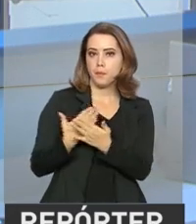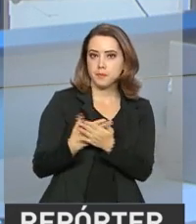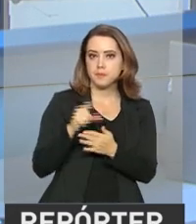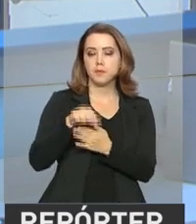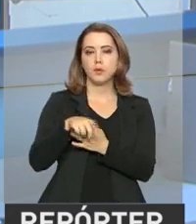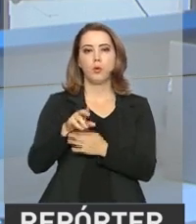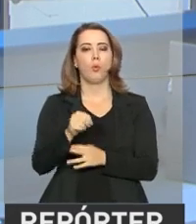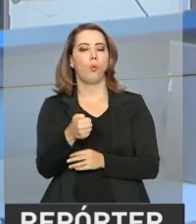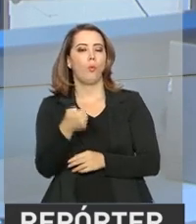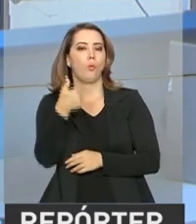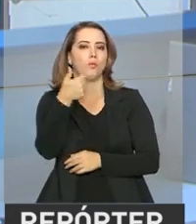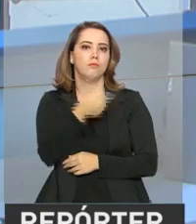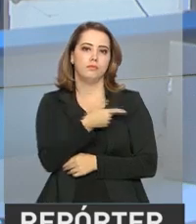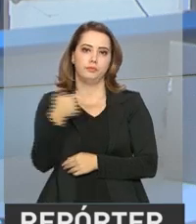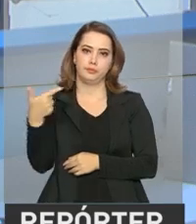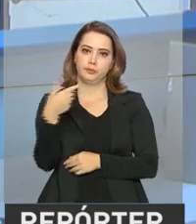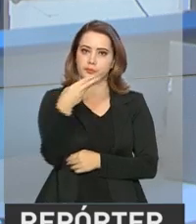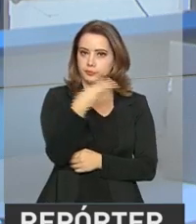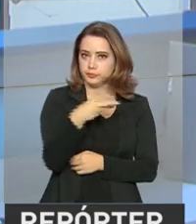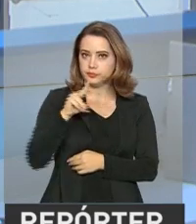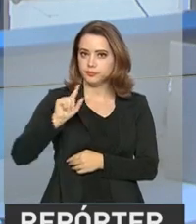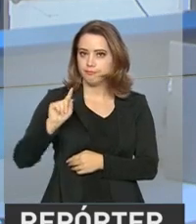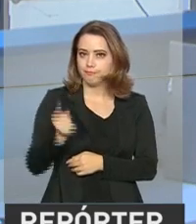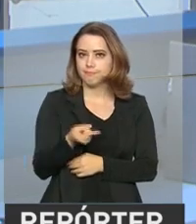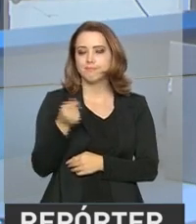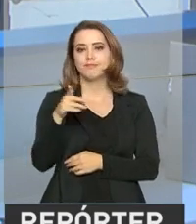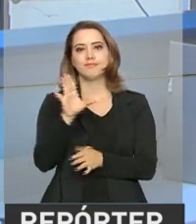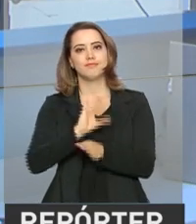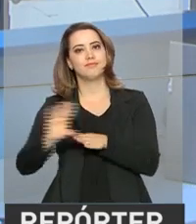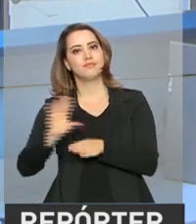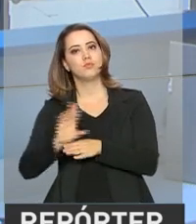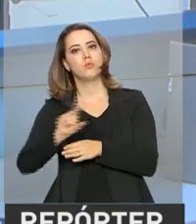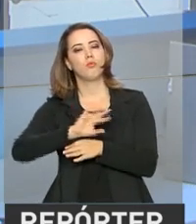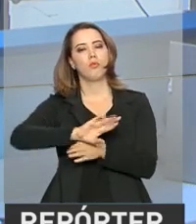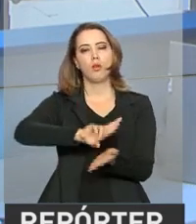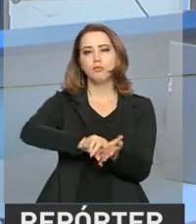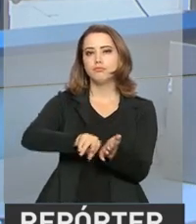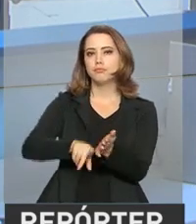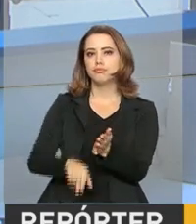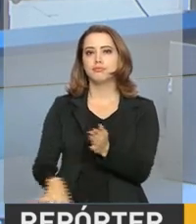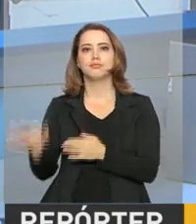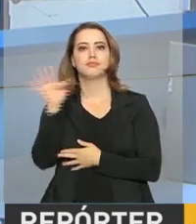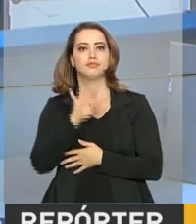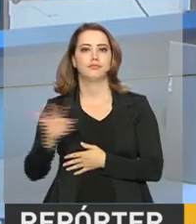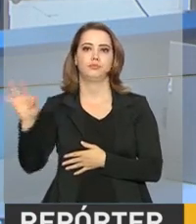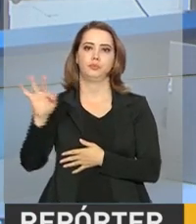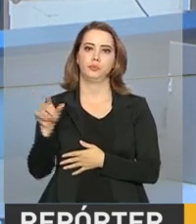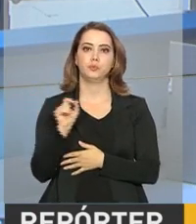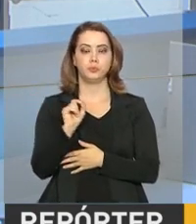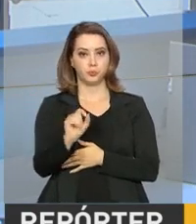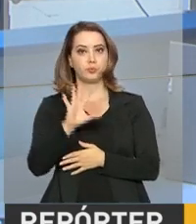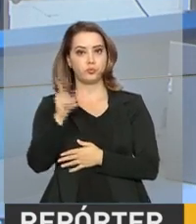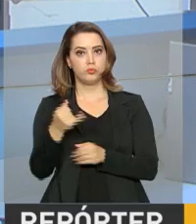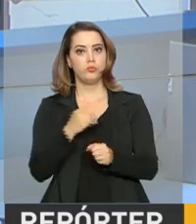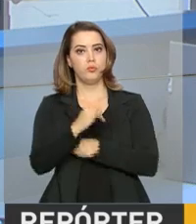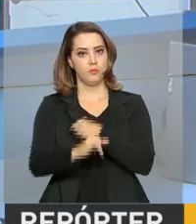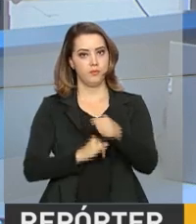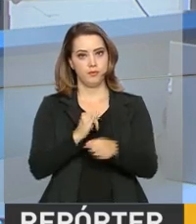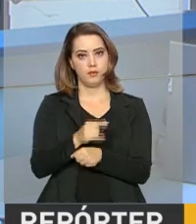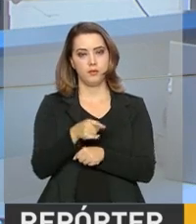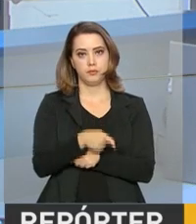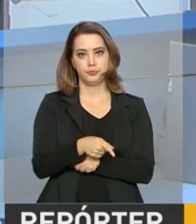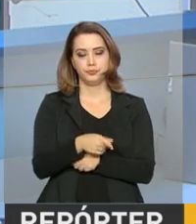quase 23.000 cursos de 901 instituições de ensino superior todos os detalhes estão na internet no